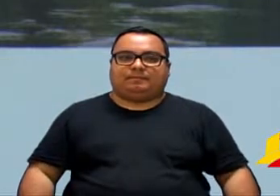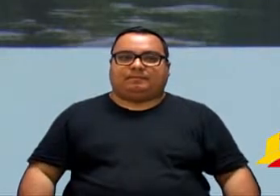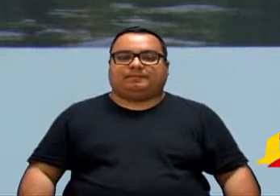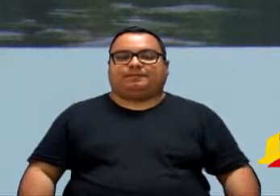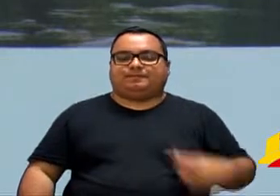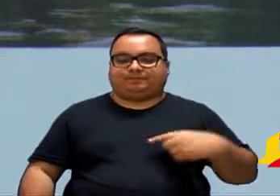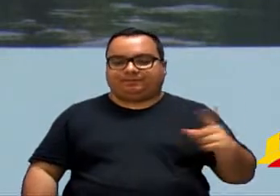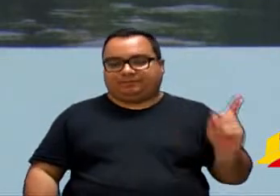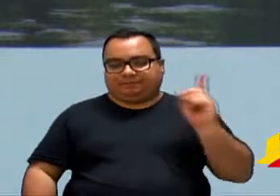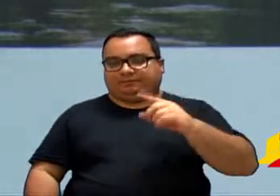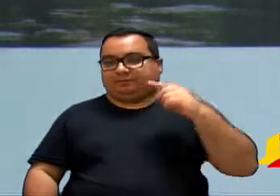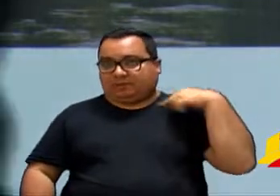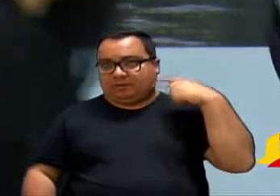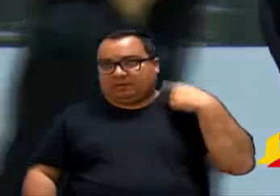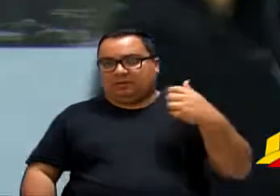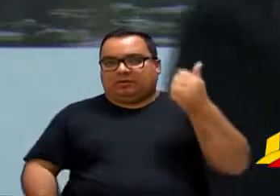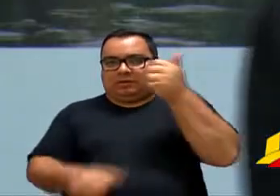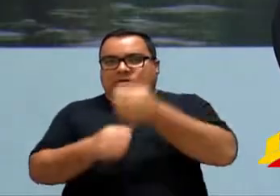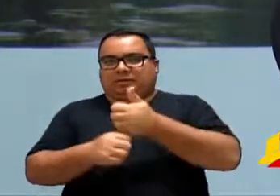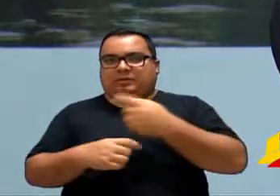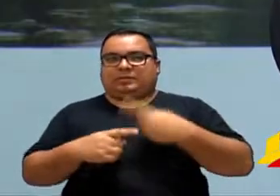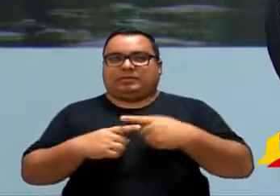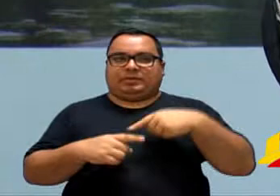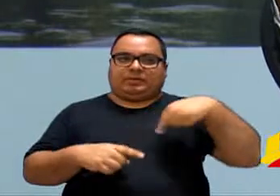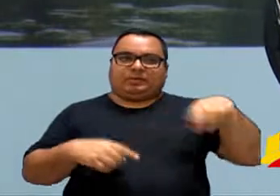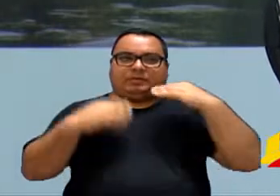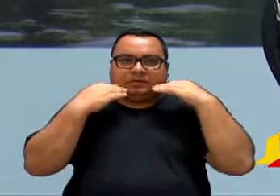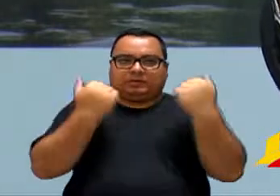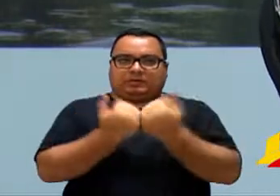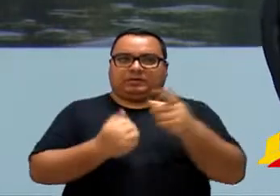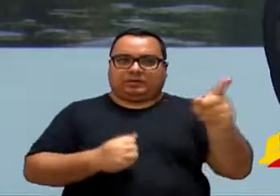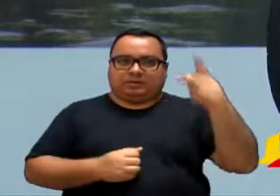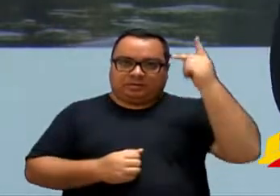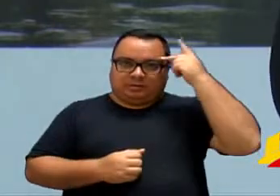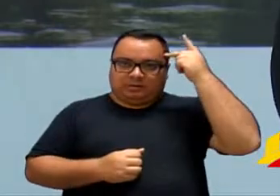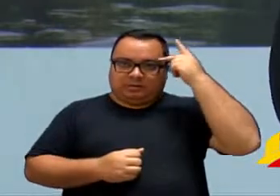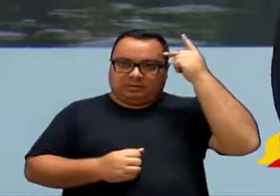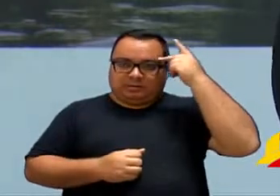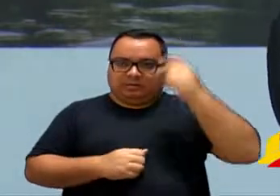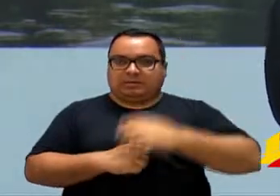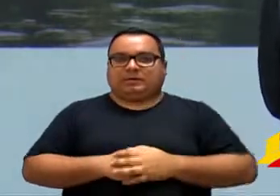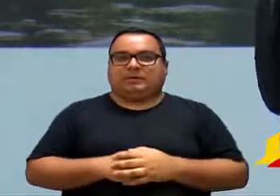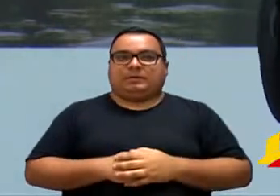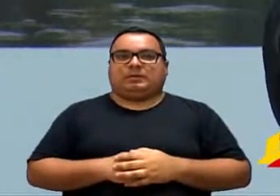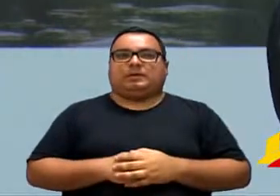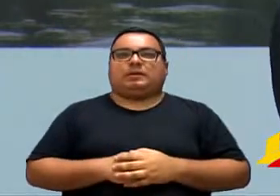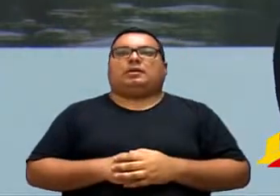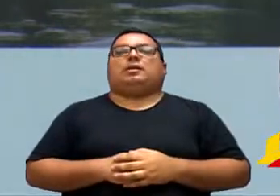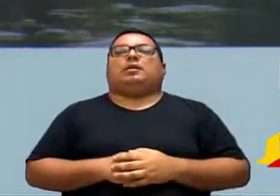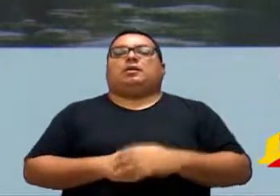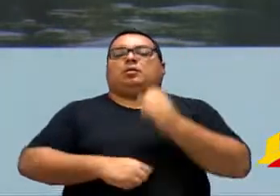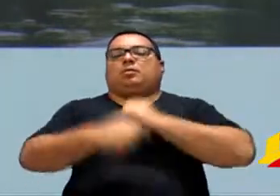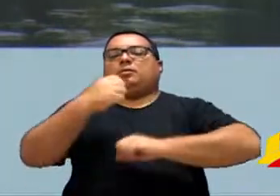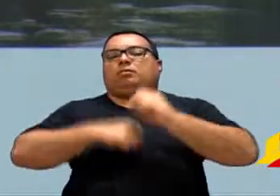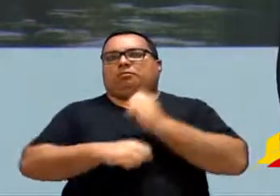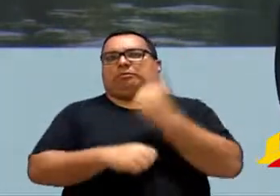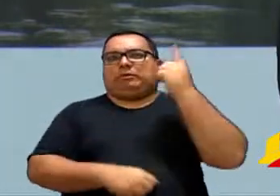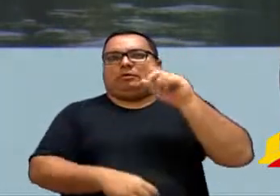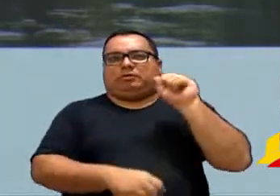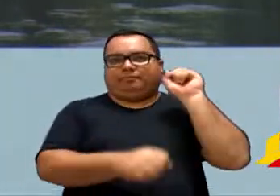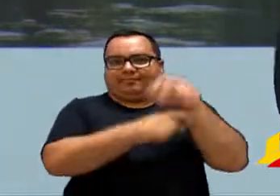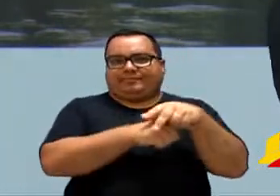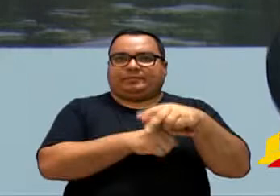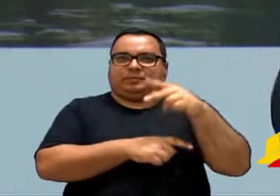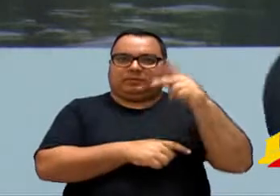em um Congresso em São Paulo eu preciso até depois do comprovante Eu Me inscrevi nesse congresso há um ano é um congresso que vai ter